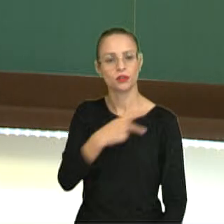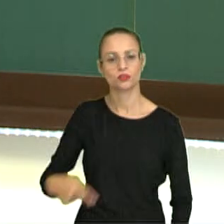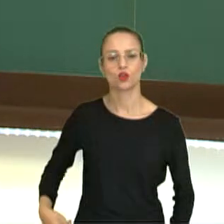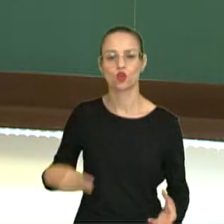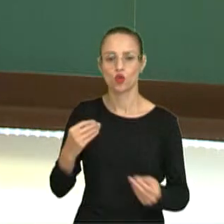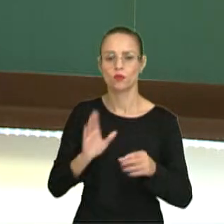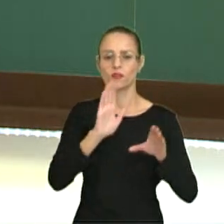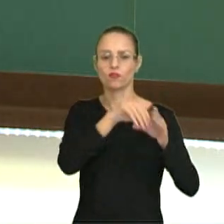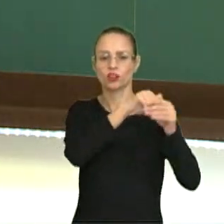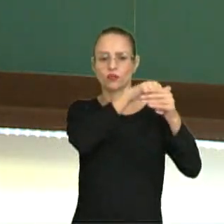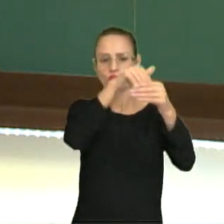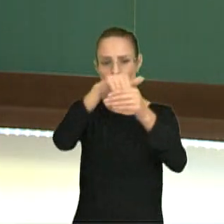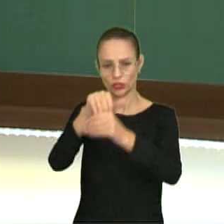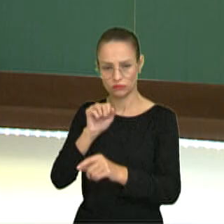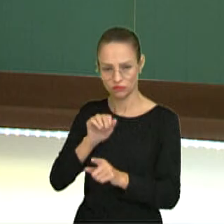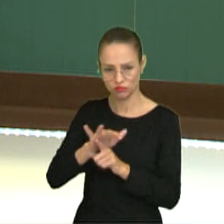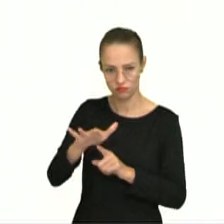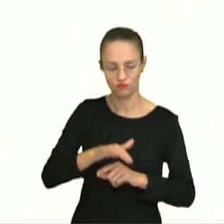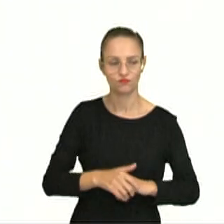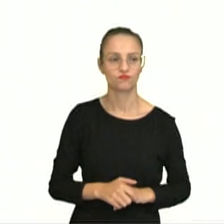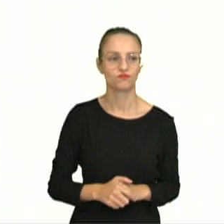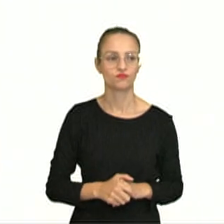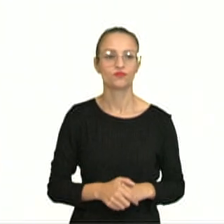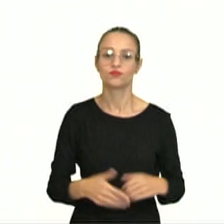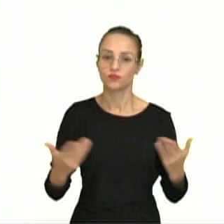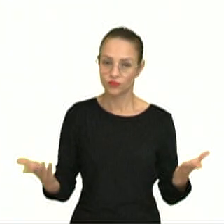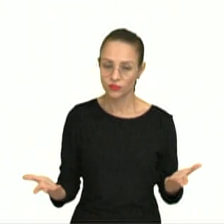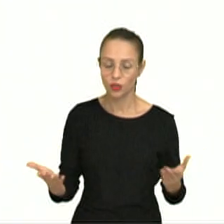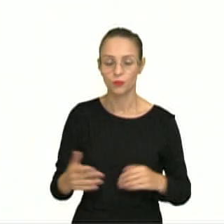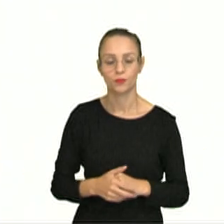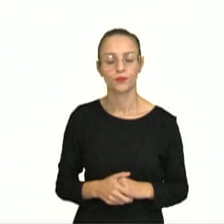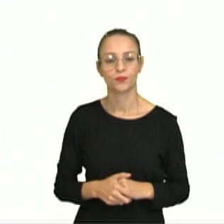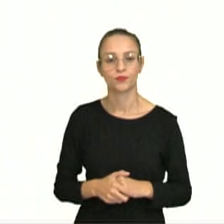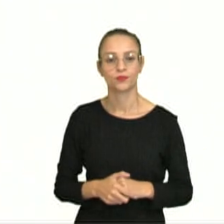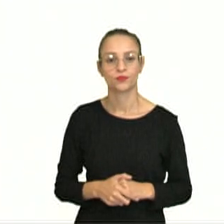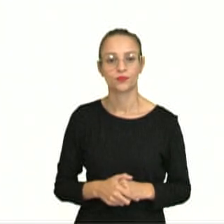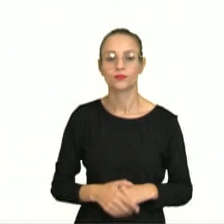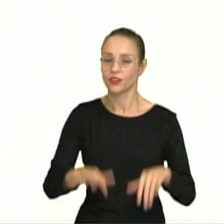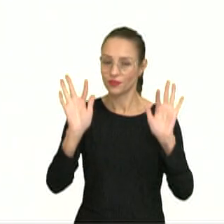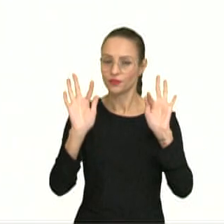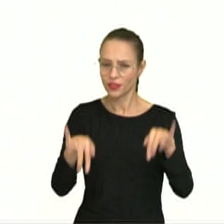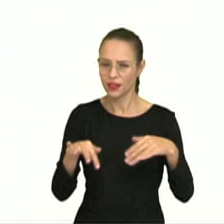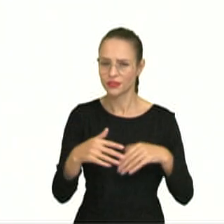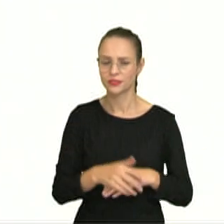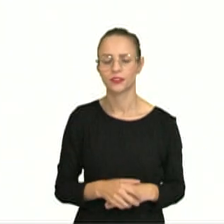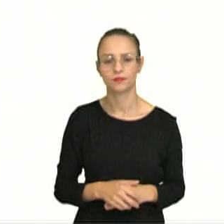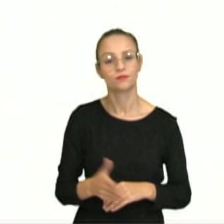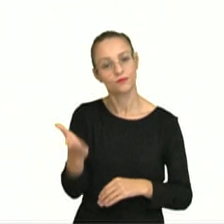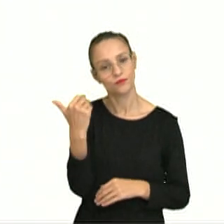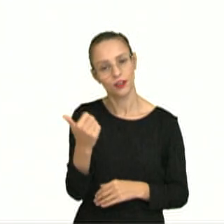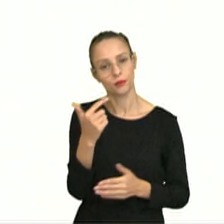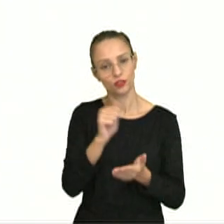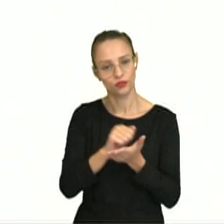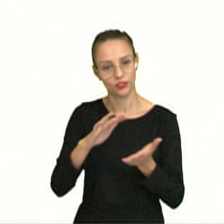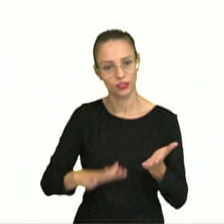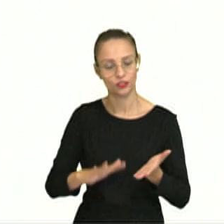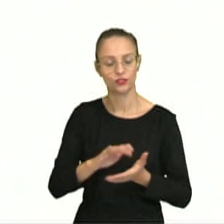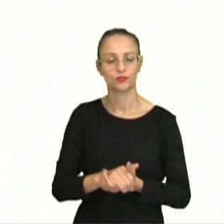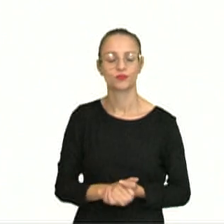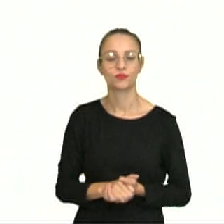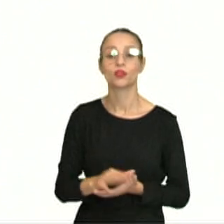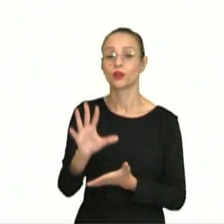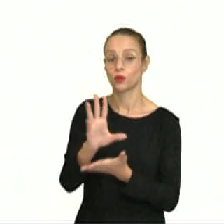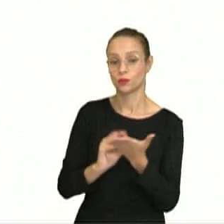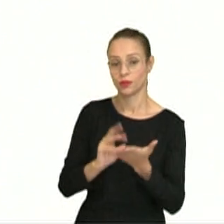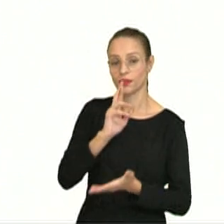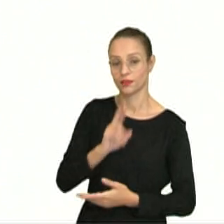colégios eleitorais. Então, pessoal, para a gente finalizar, vamos para mais uma atividade?